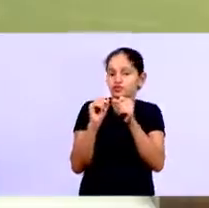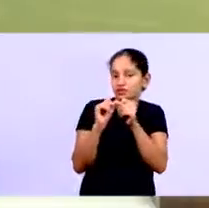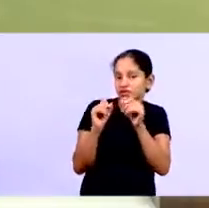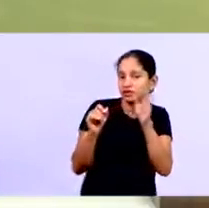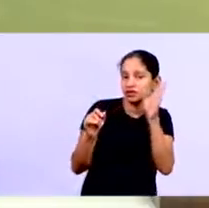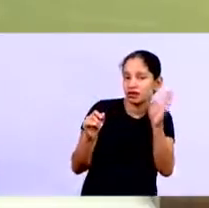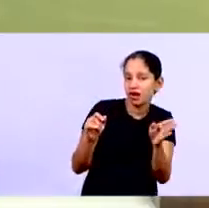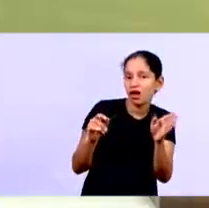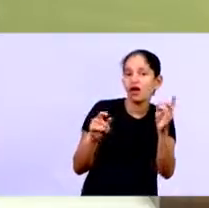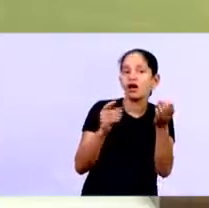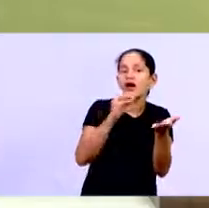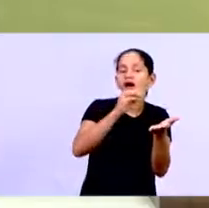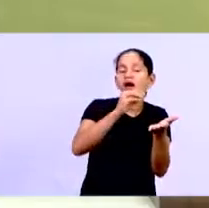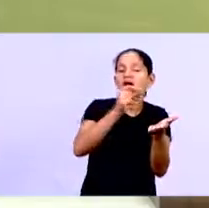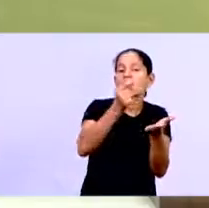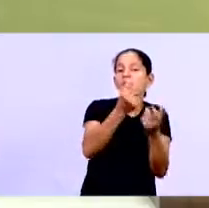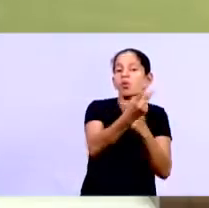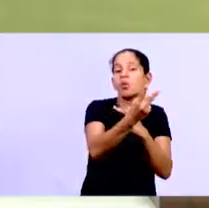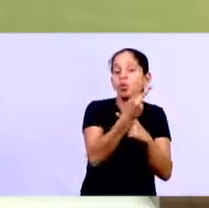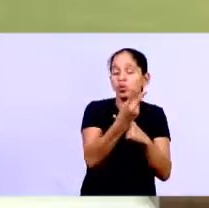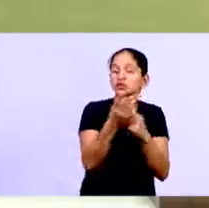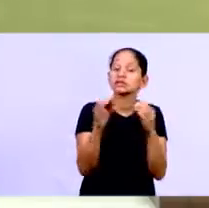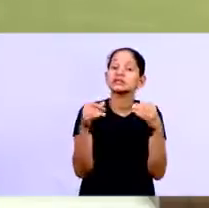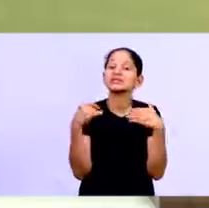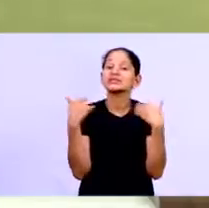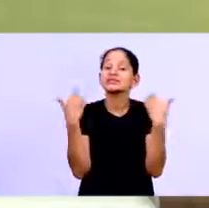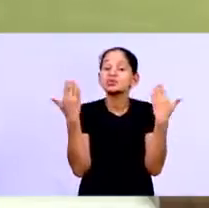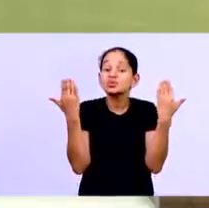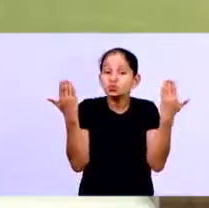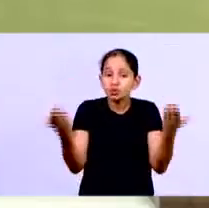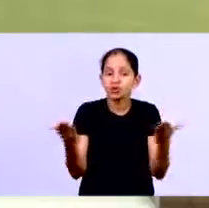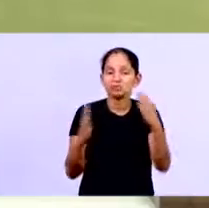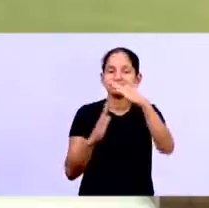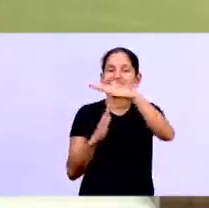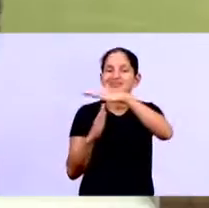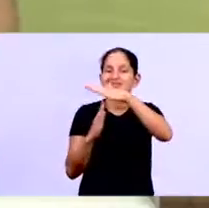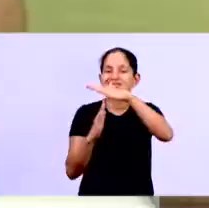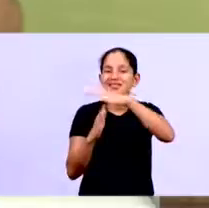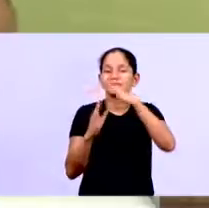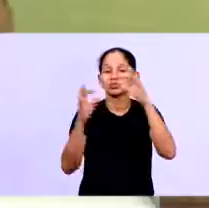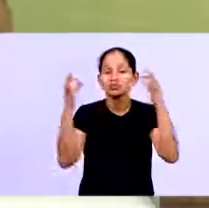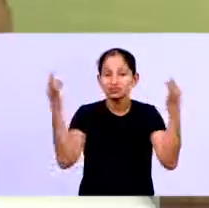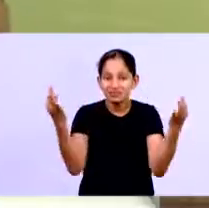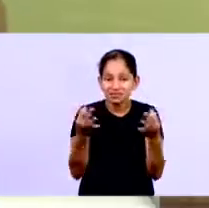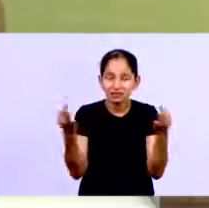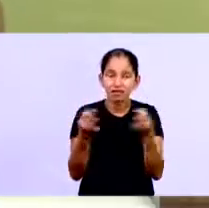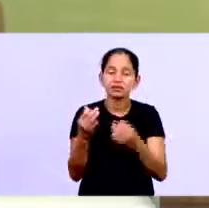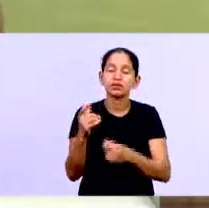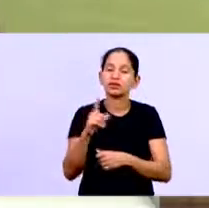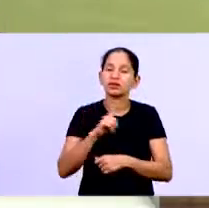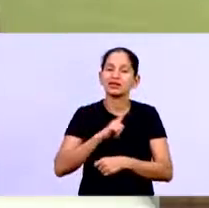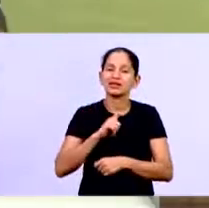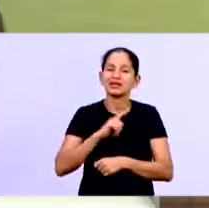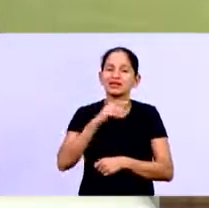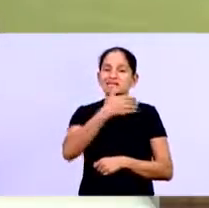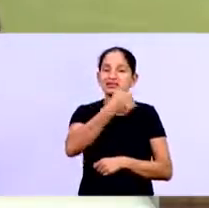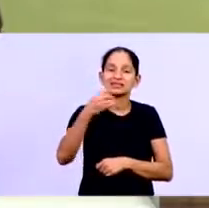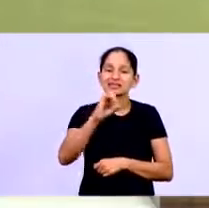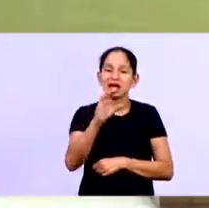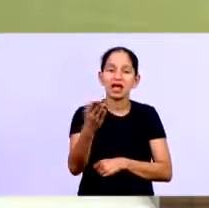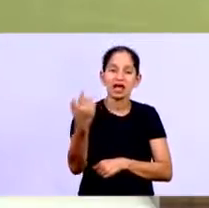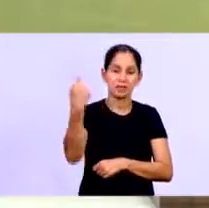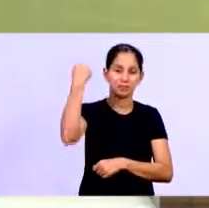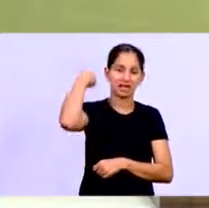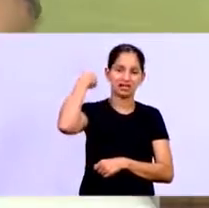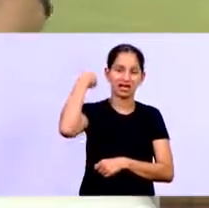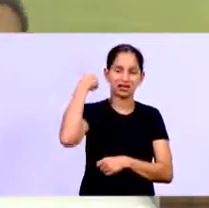esses juros, eu preciso definir um período para somar. Eu não posso somar R$100 que eu paguei mês passado com esses